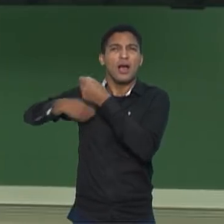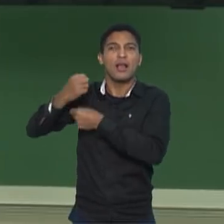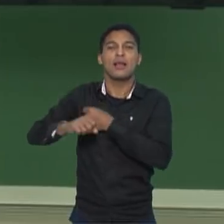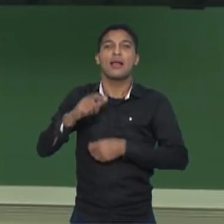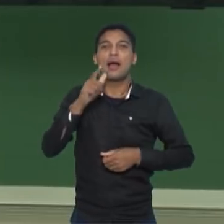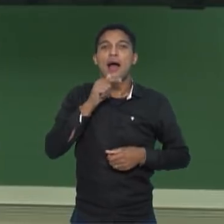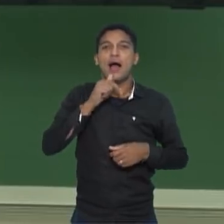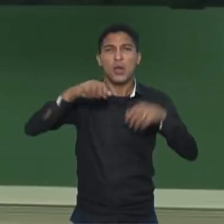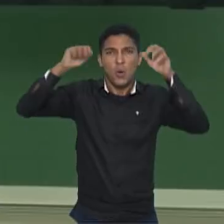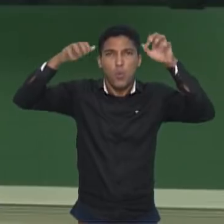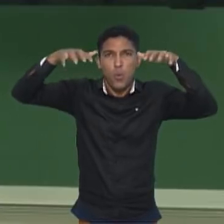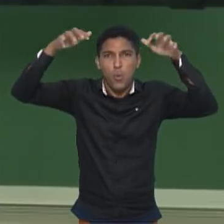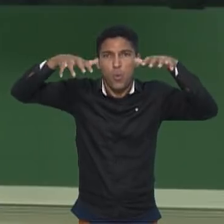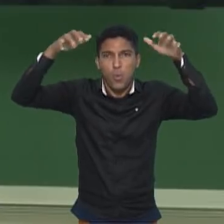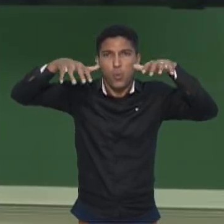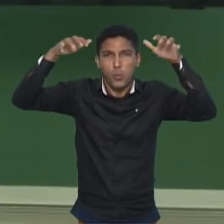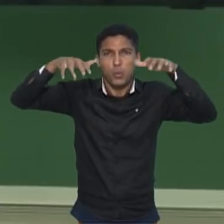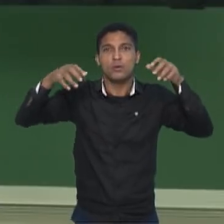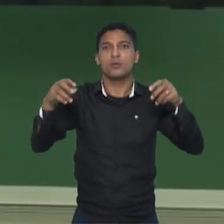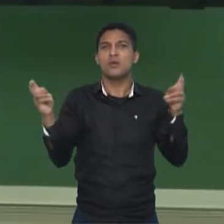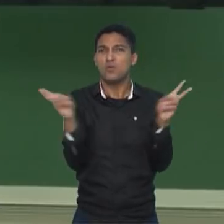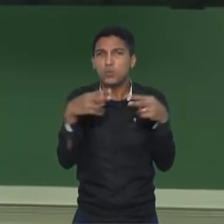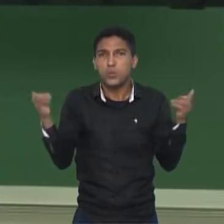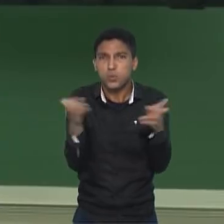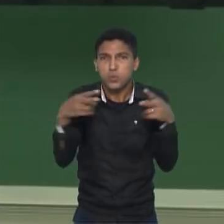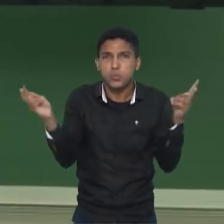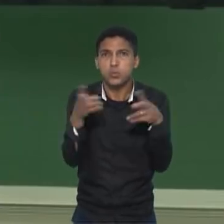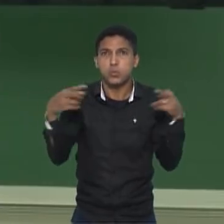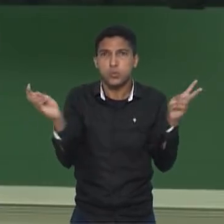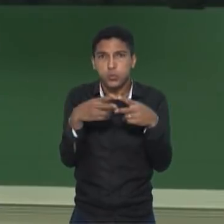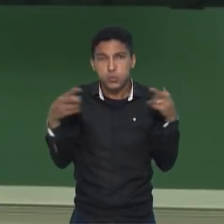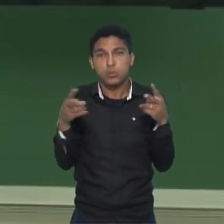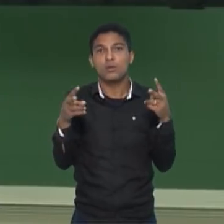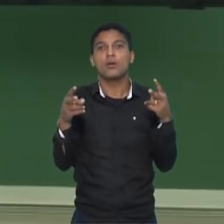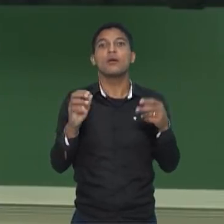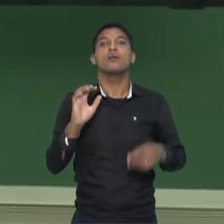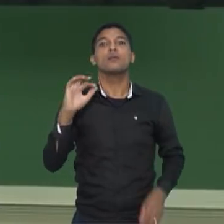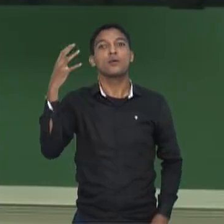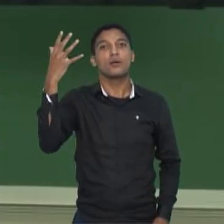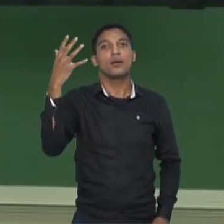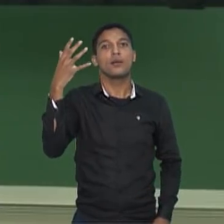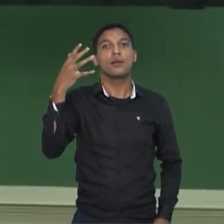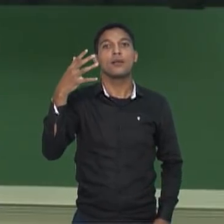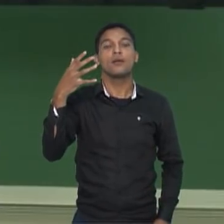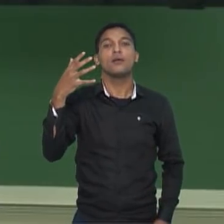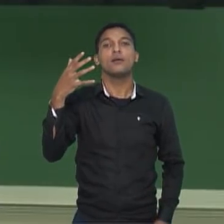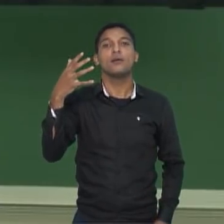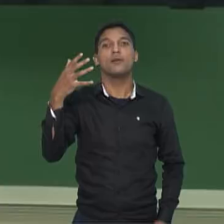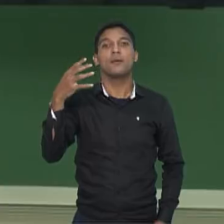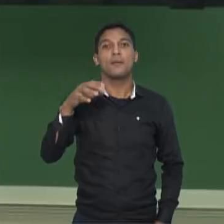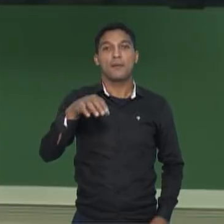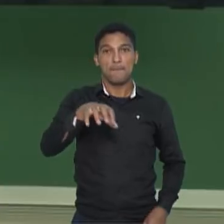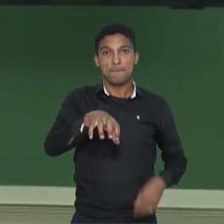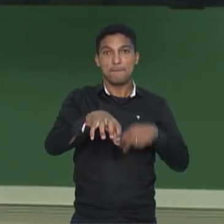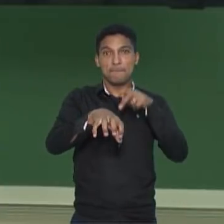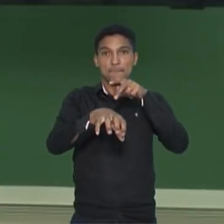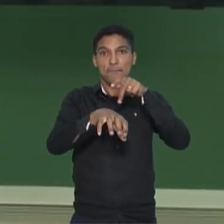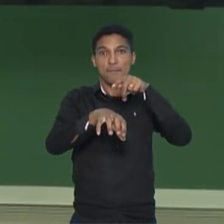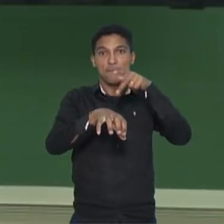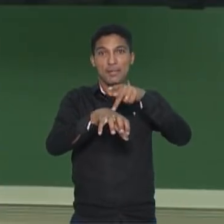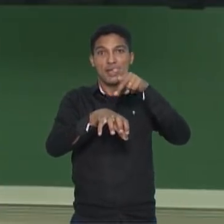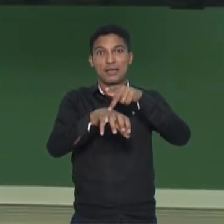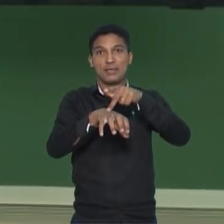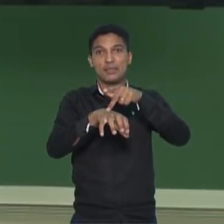e por seres vivos, temperatura, fez o desgaste do basalto, dando origem à